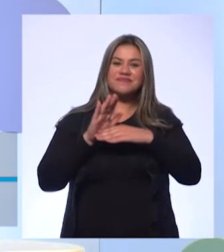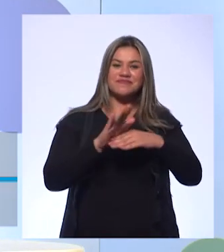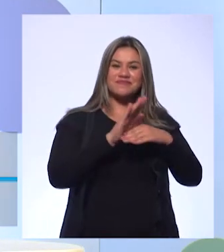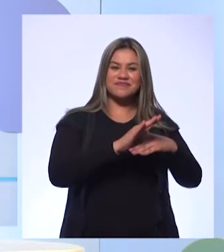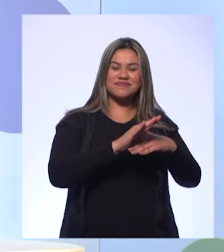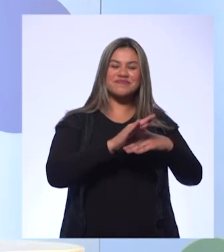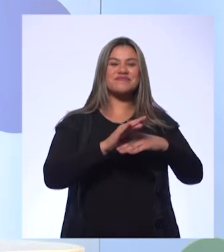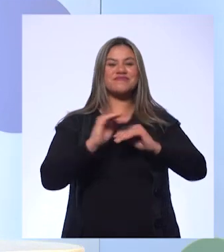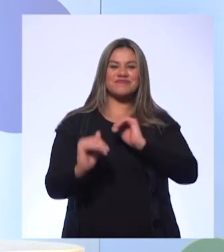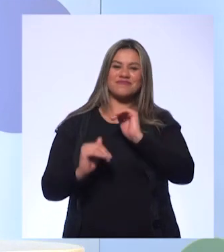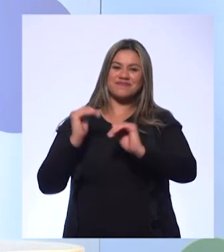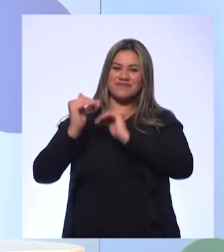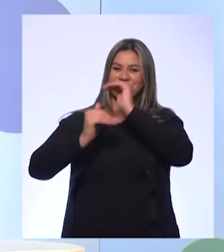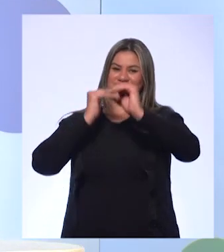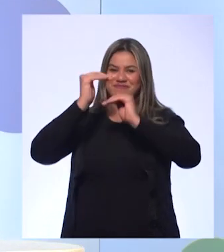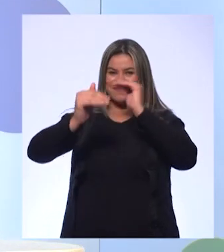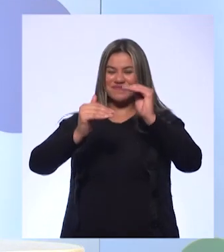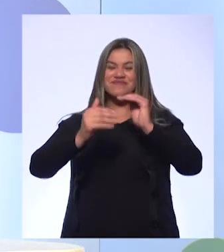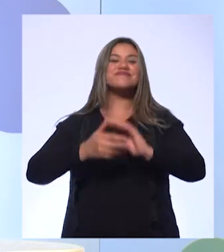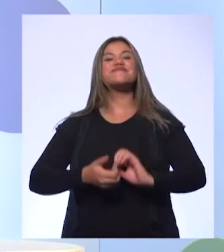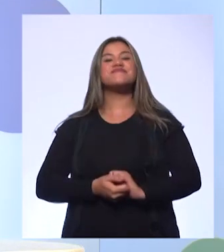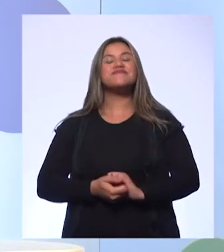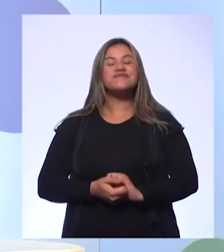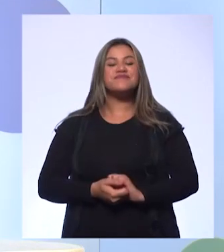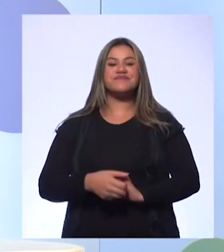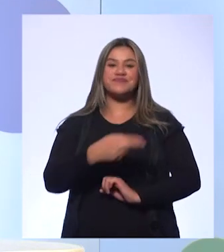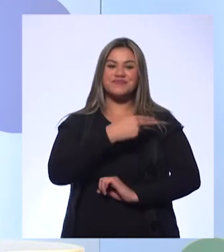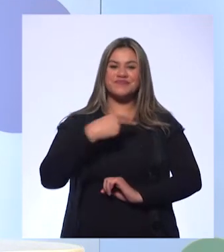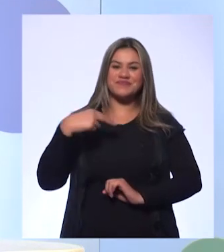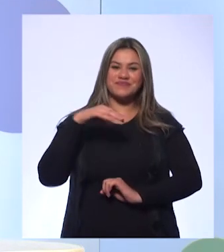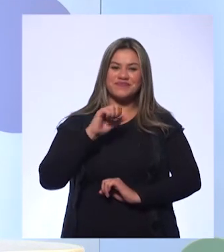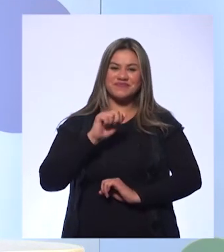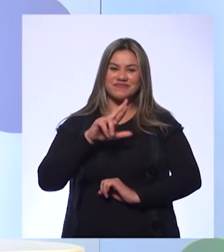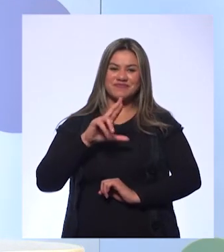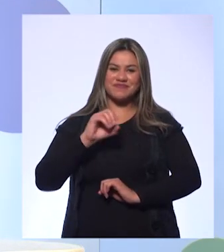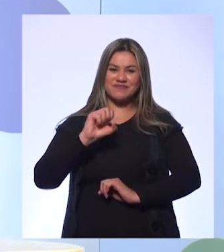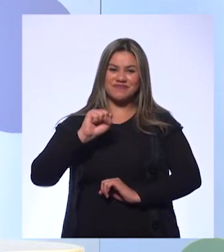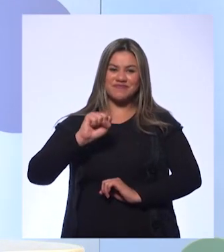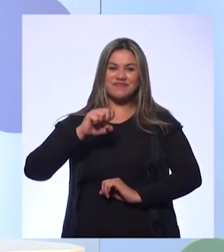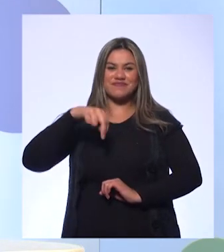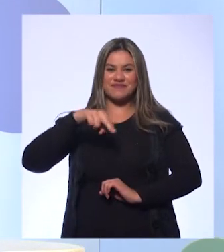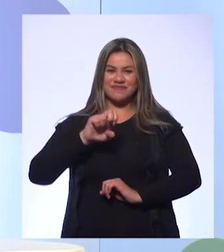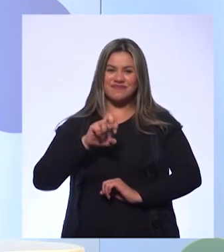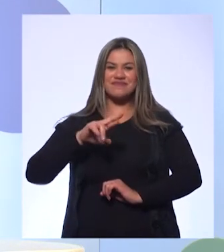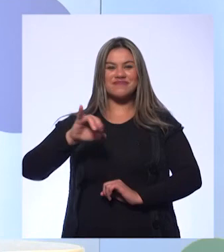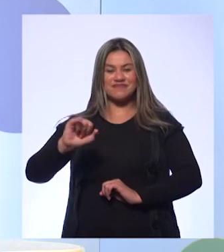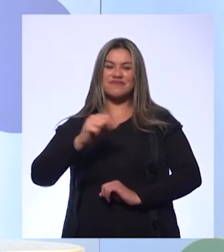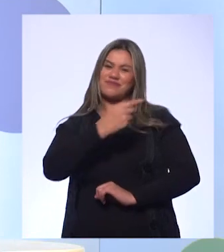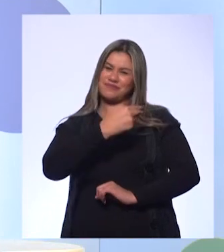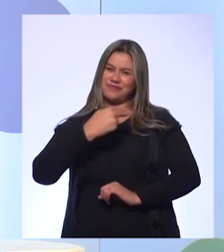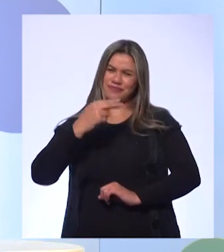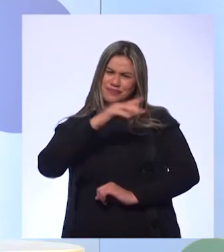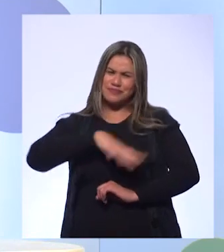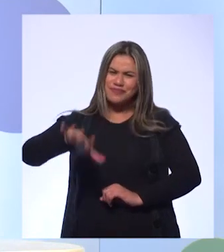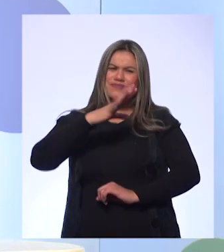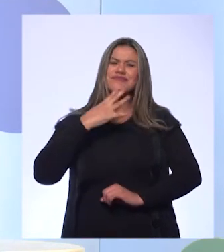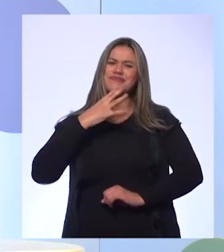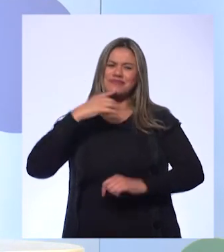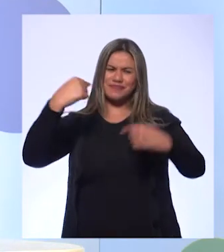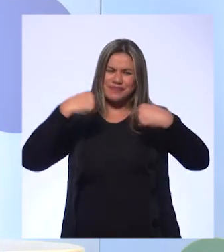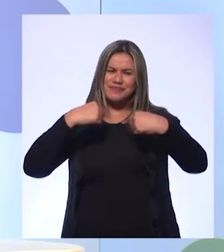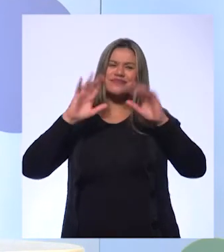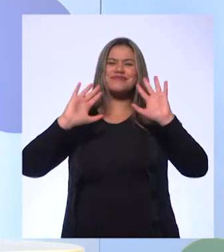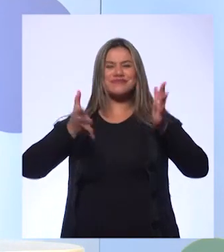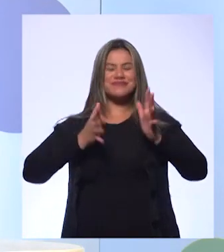crescimento dos nossos estudantes Eu sou Professor Carlos Nery você já conhecem e nesta manhã